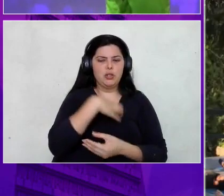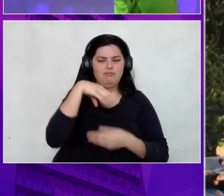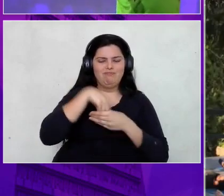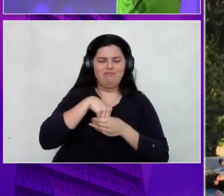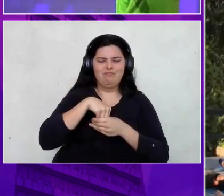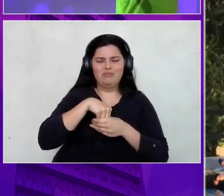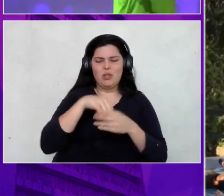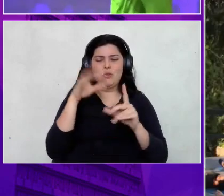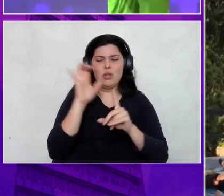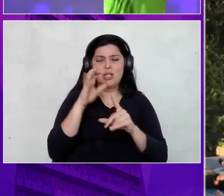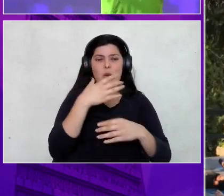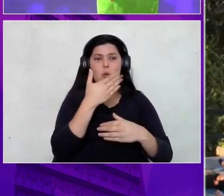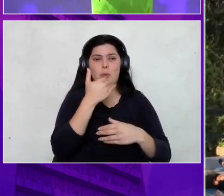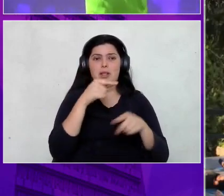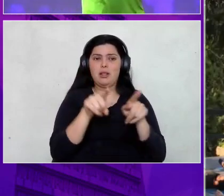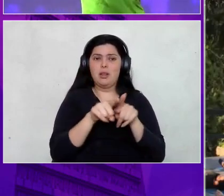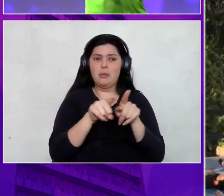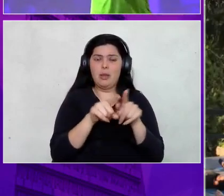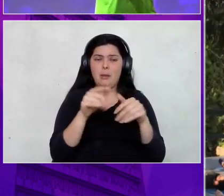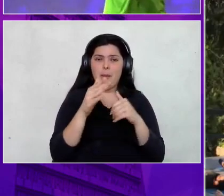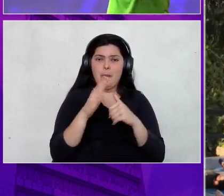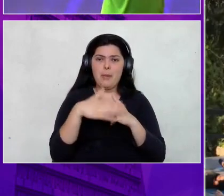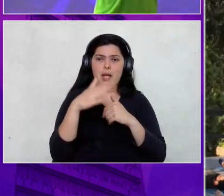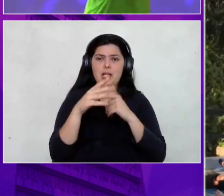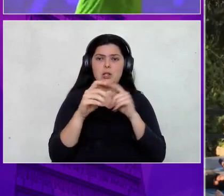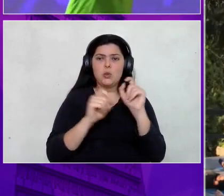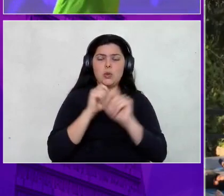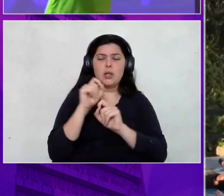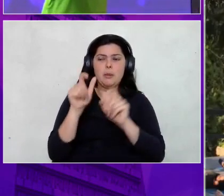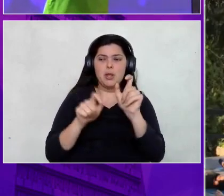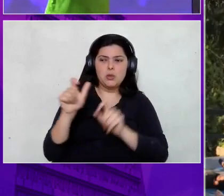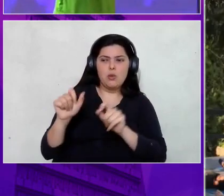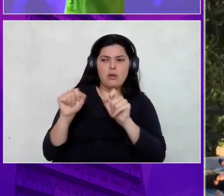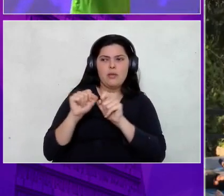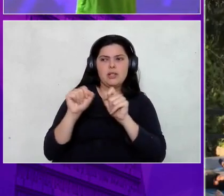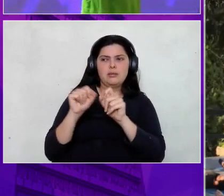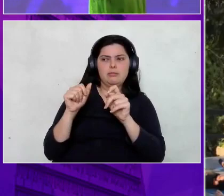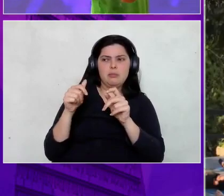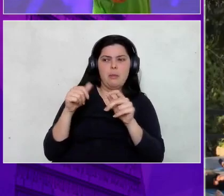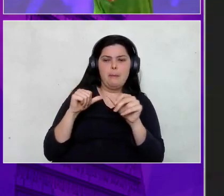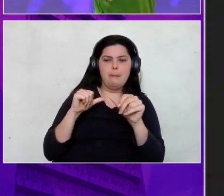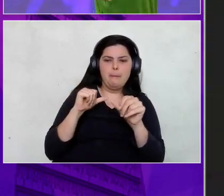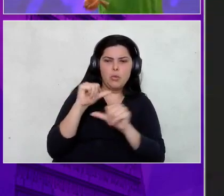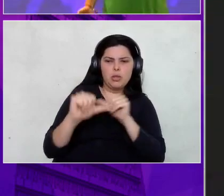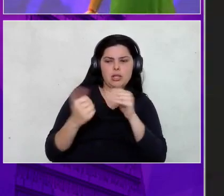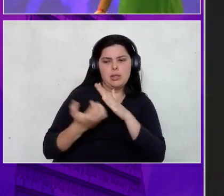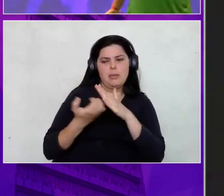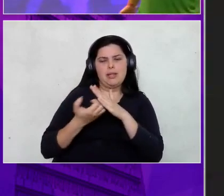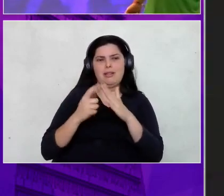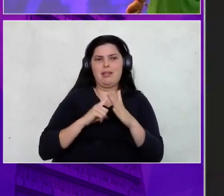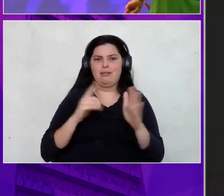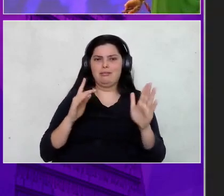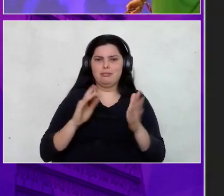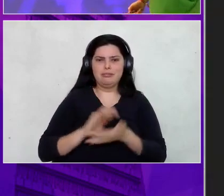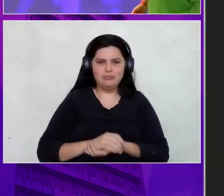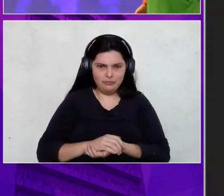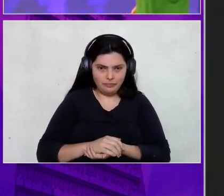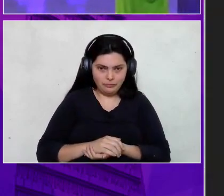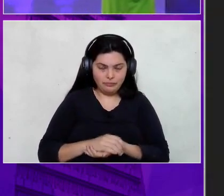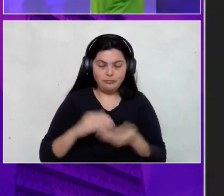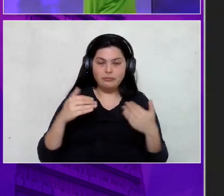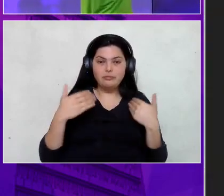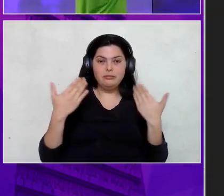certo? Muito mais se a gente vai mexer com gente e vai fazer uma intervenção em uma organização. Então, vamos lá.